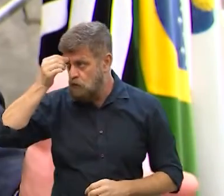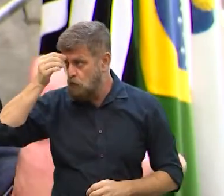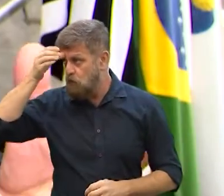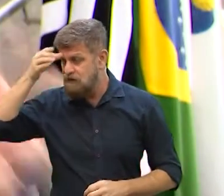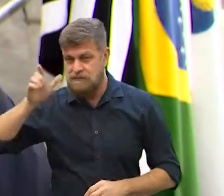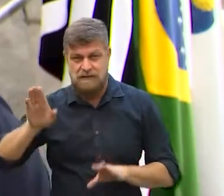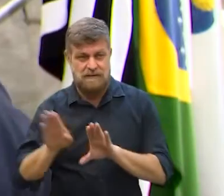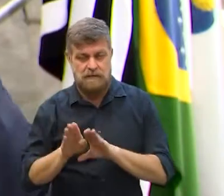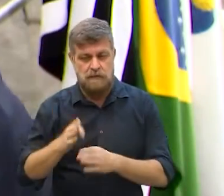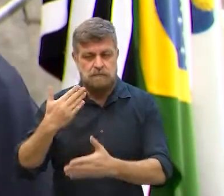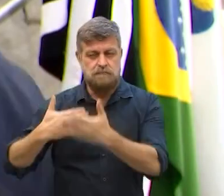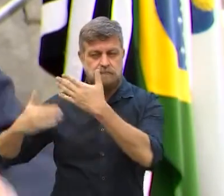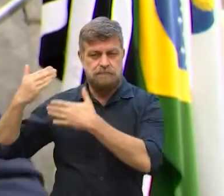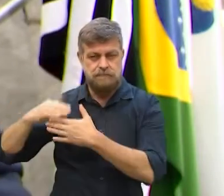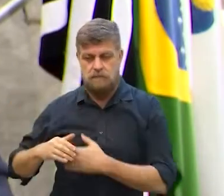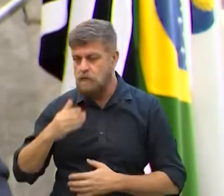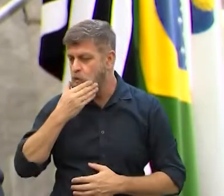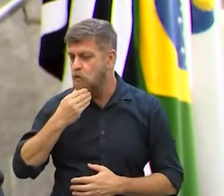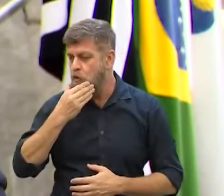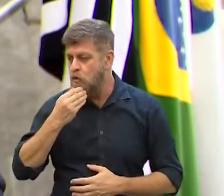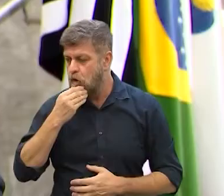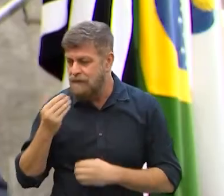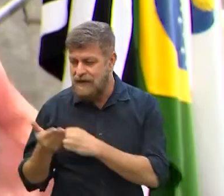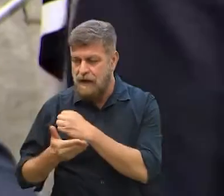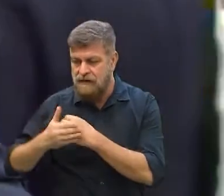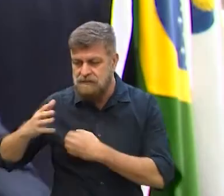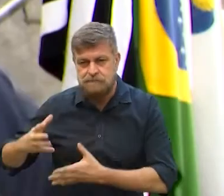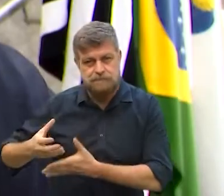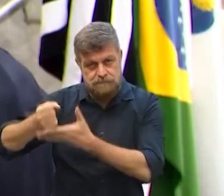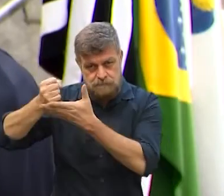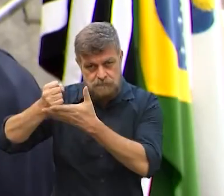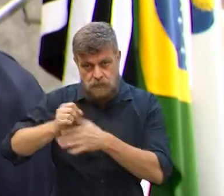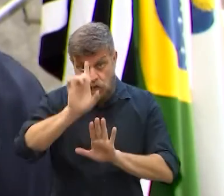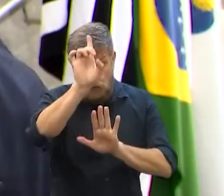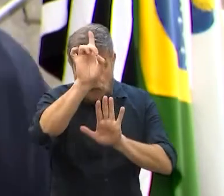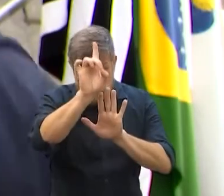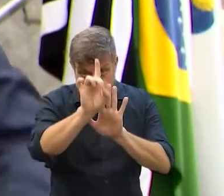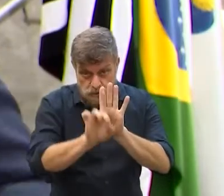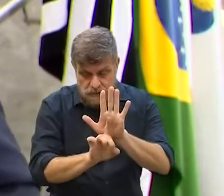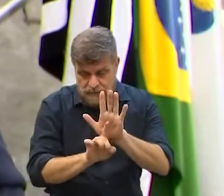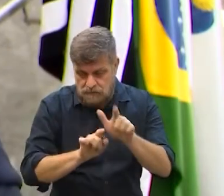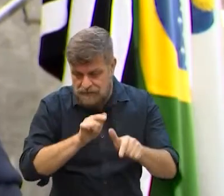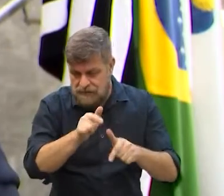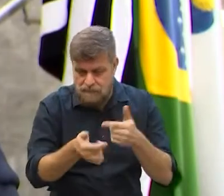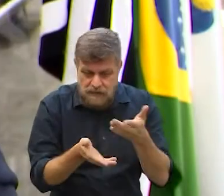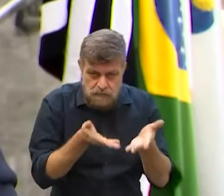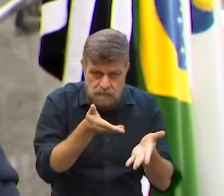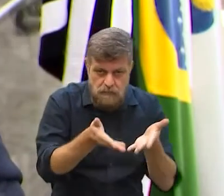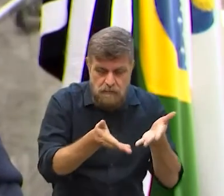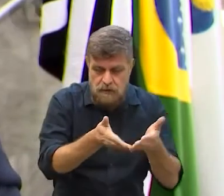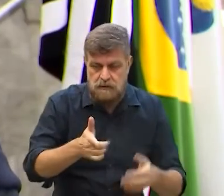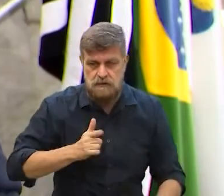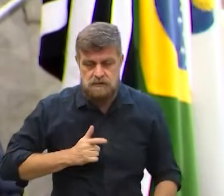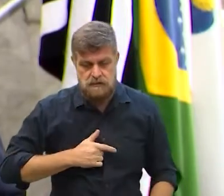do conhecimento, do resgate do homem como base, o direito ao seu